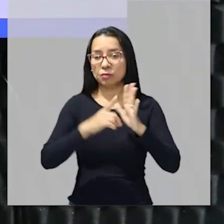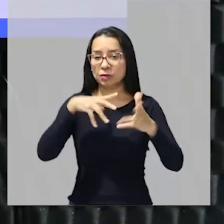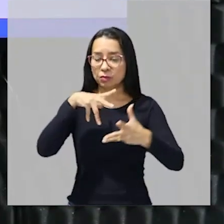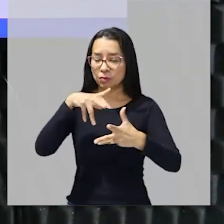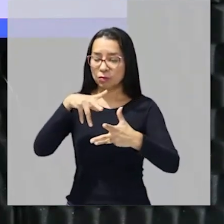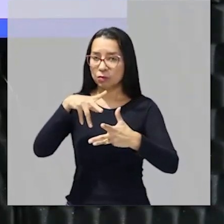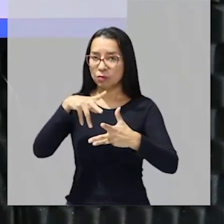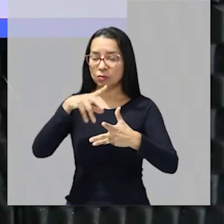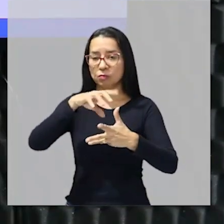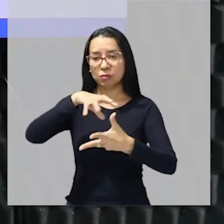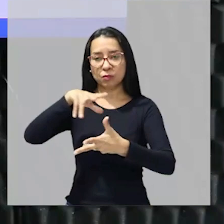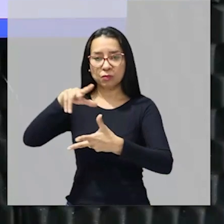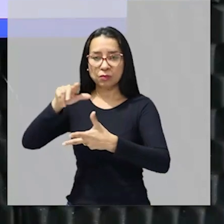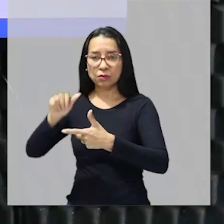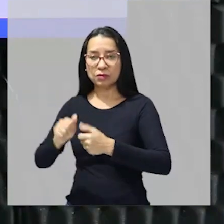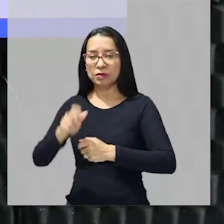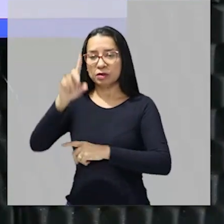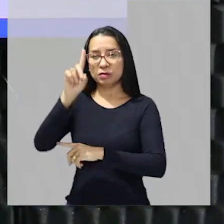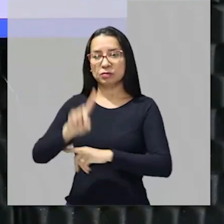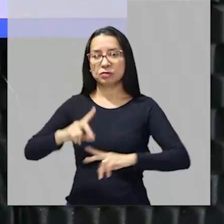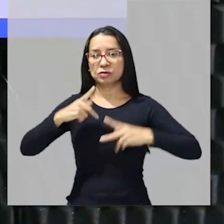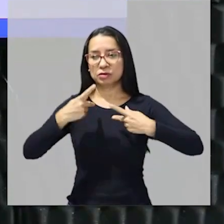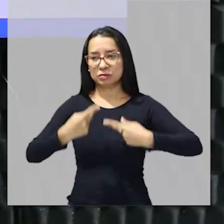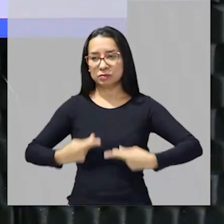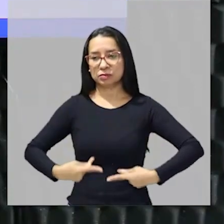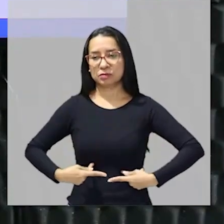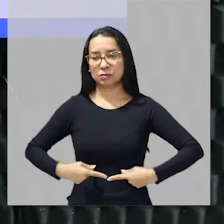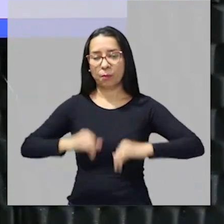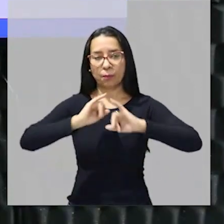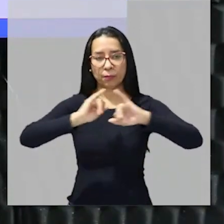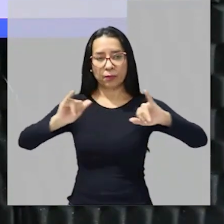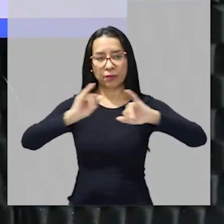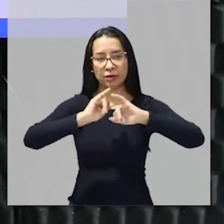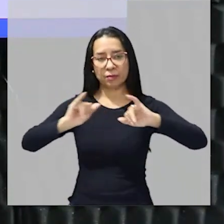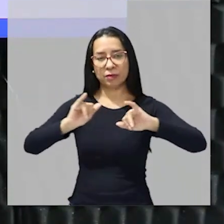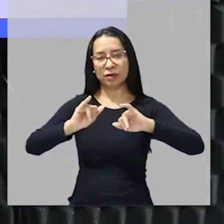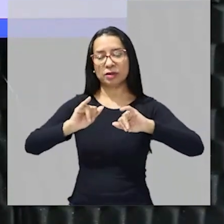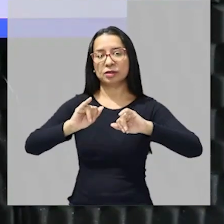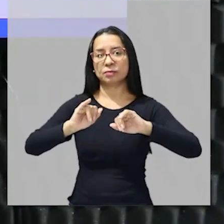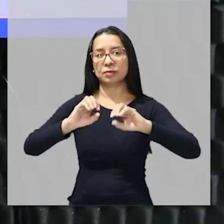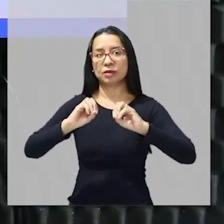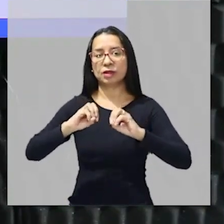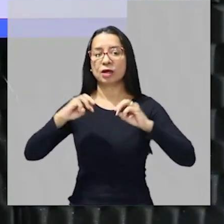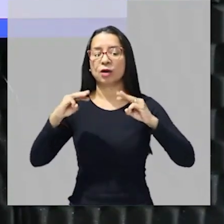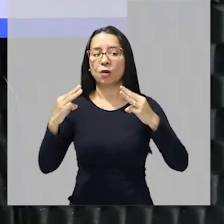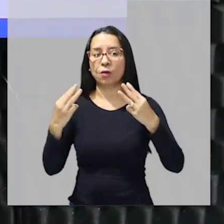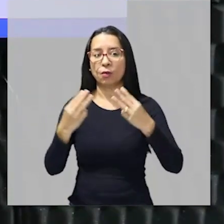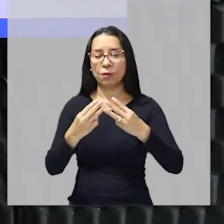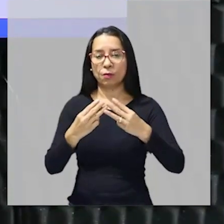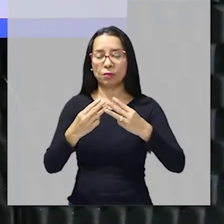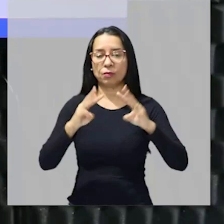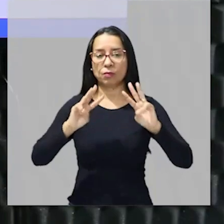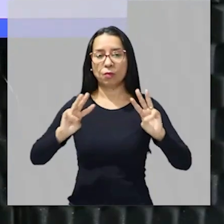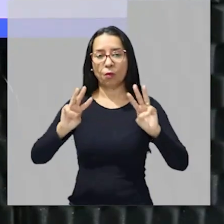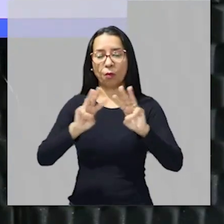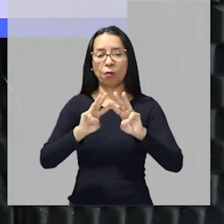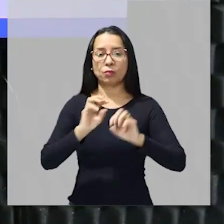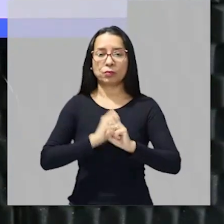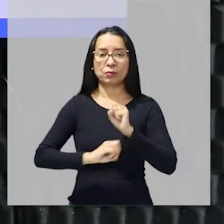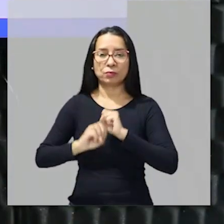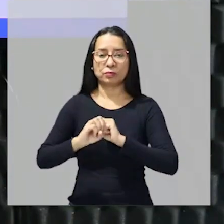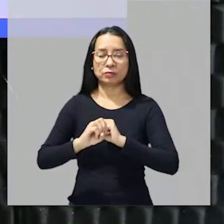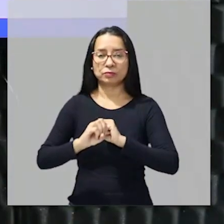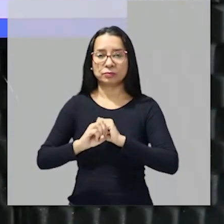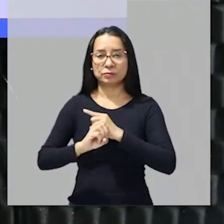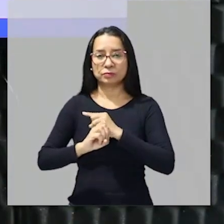adotada e proclamada pela Assembleia Geral da ONU, na Resolução 217/A, de 10